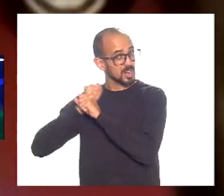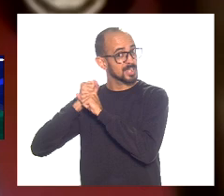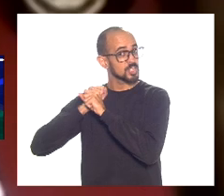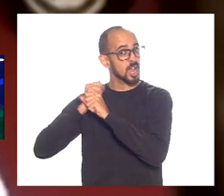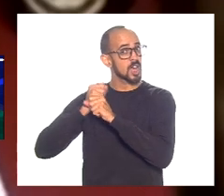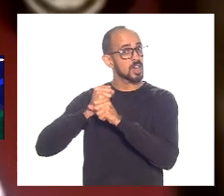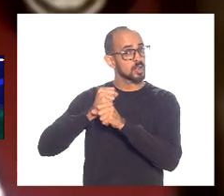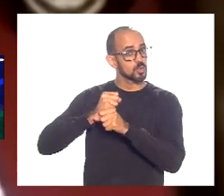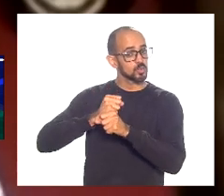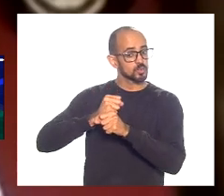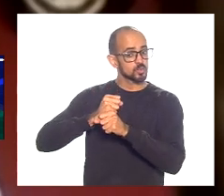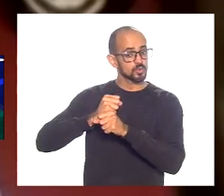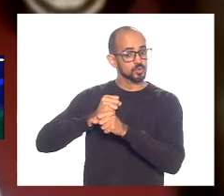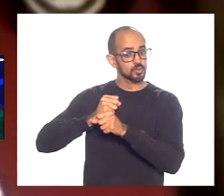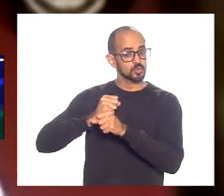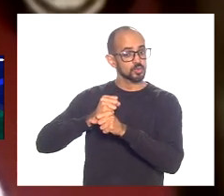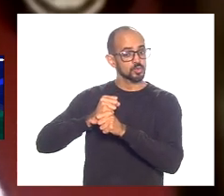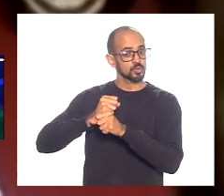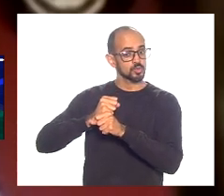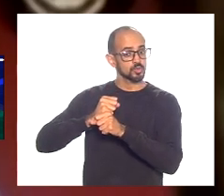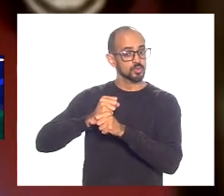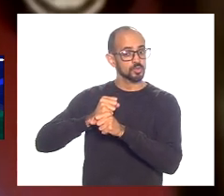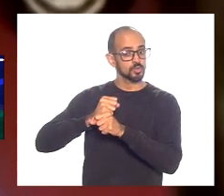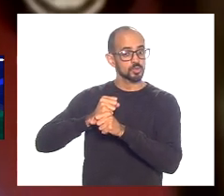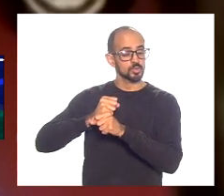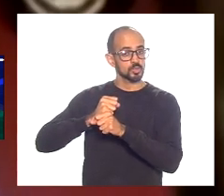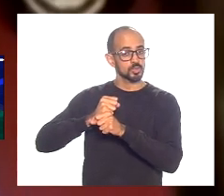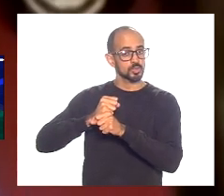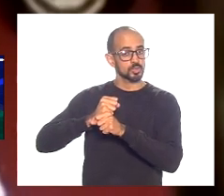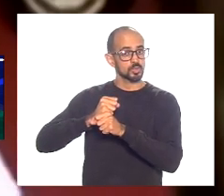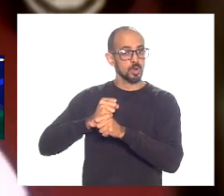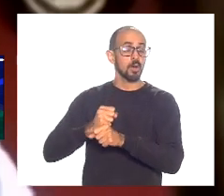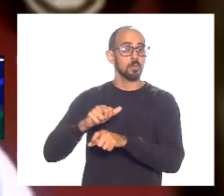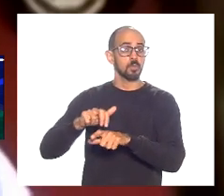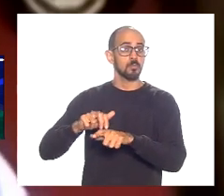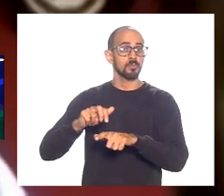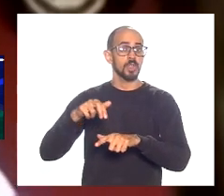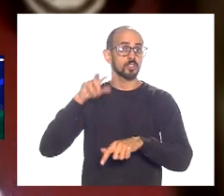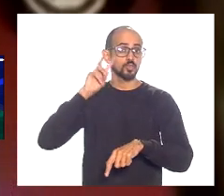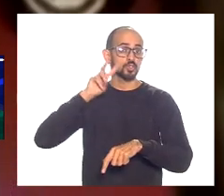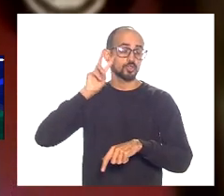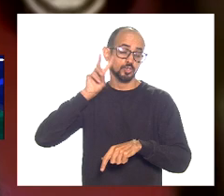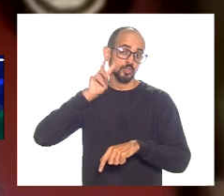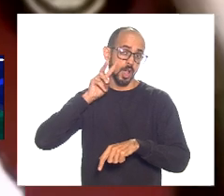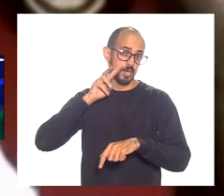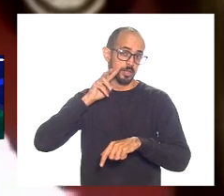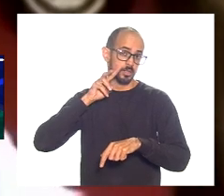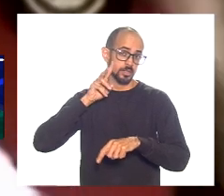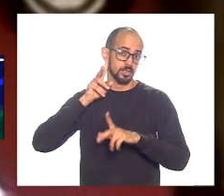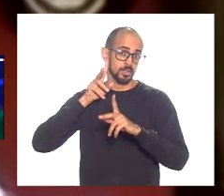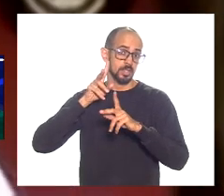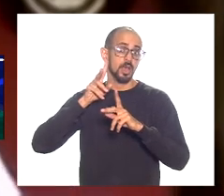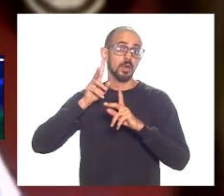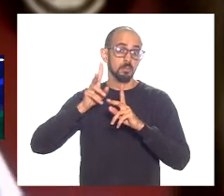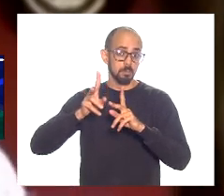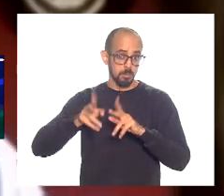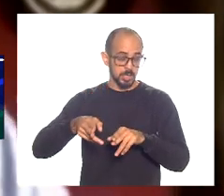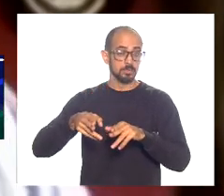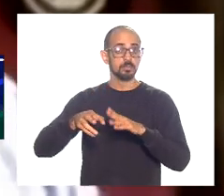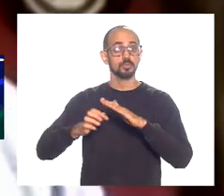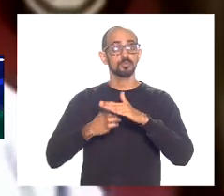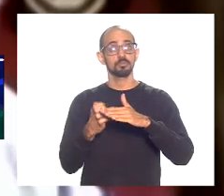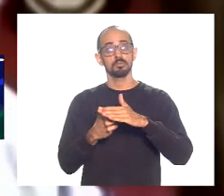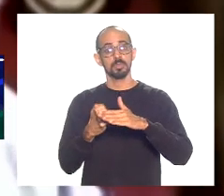tempo, longo período de sua história de vida, como empresa prestadora de